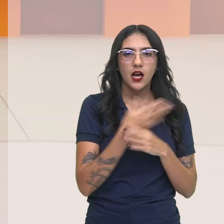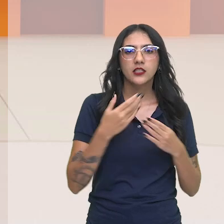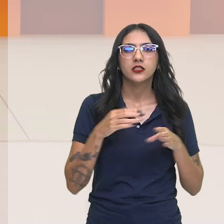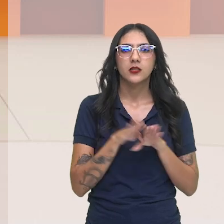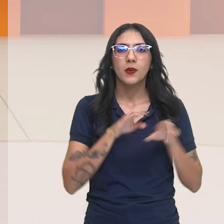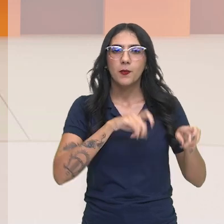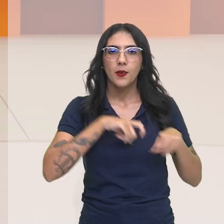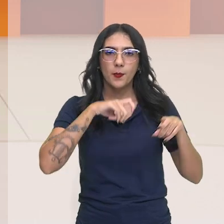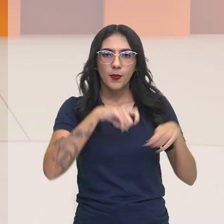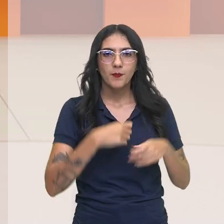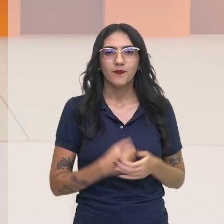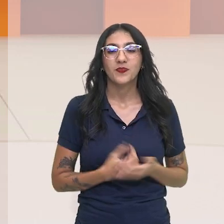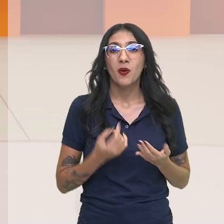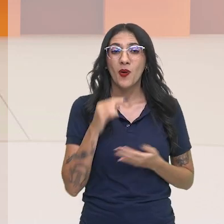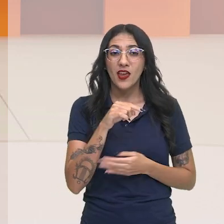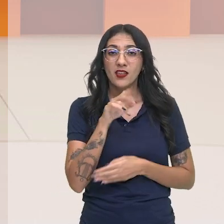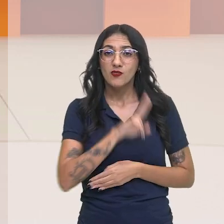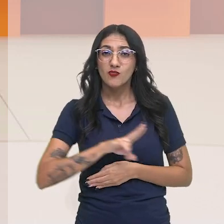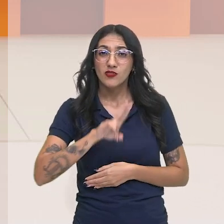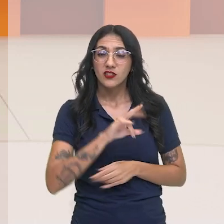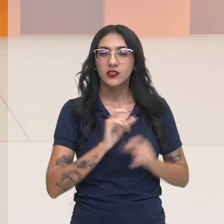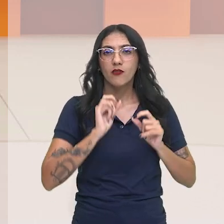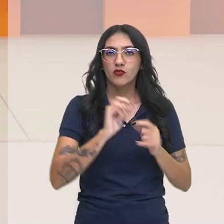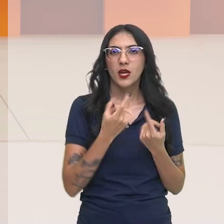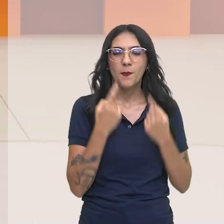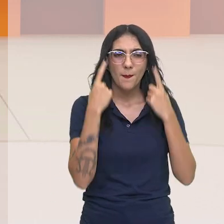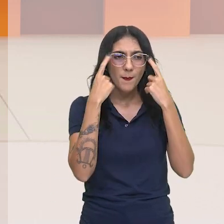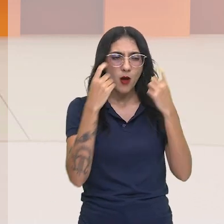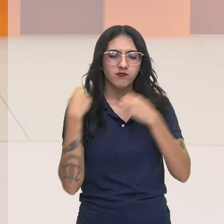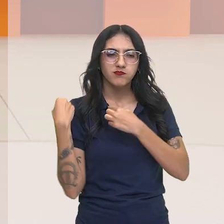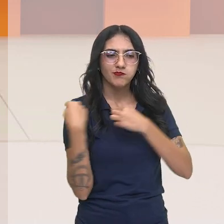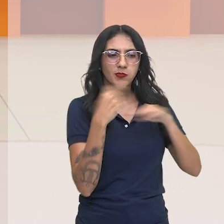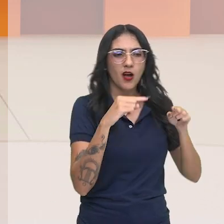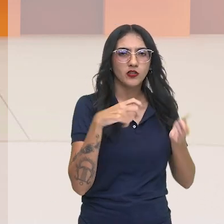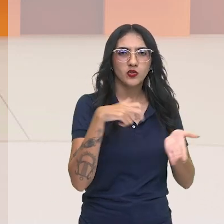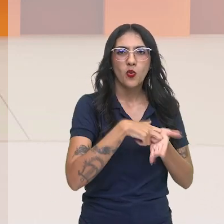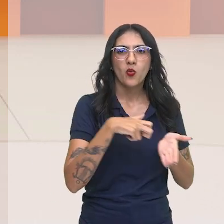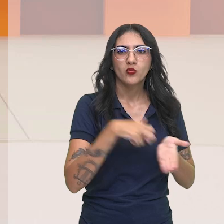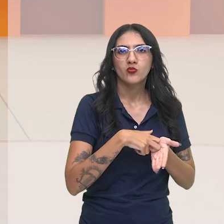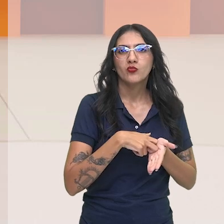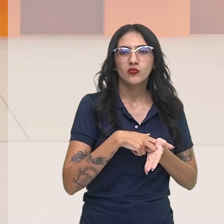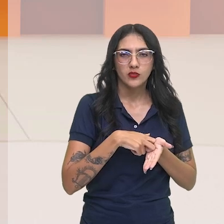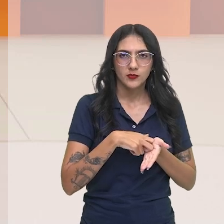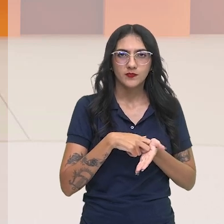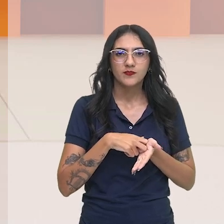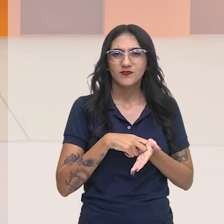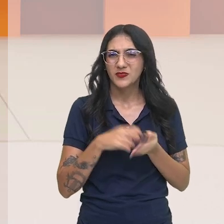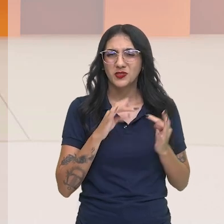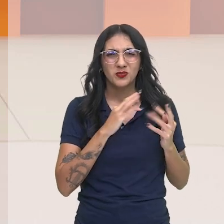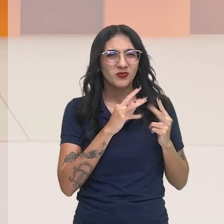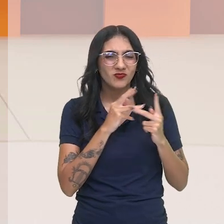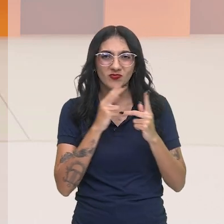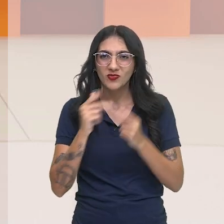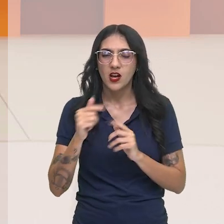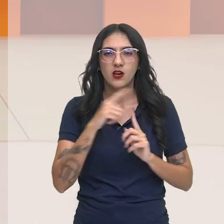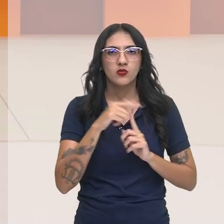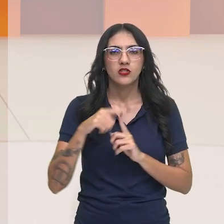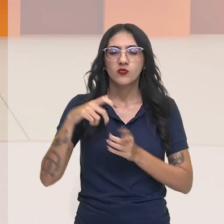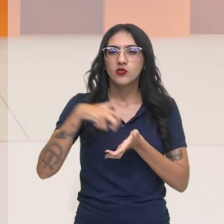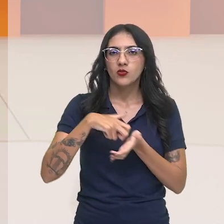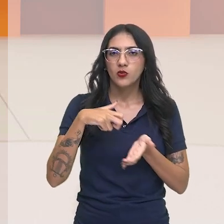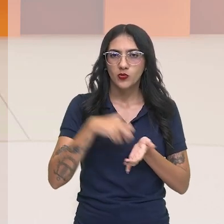utilizando inclusive métodos de tortura, né? Não havia só tortura, havia todo um método por trás, tá? Do governo